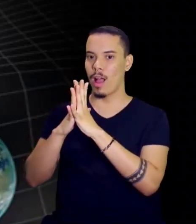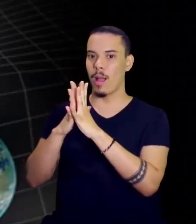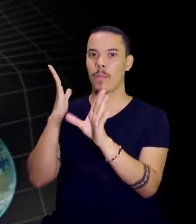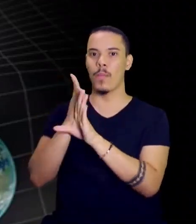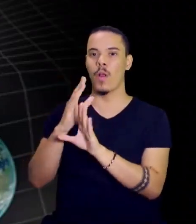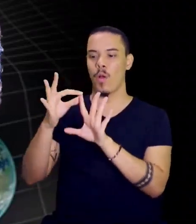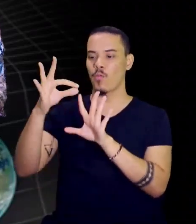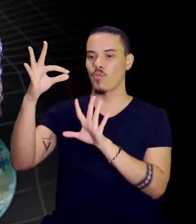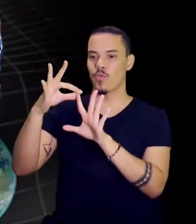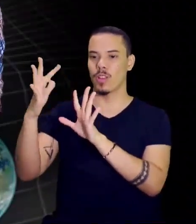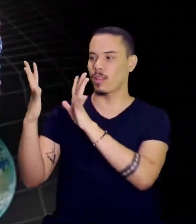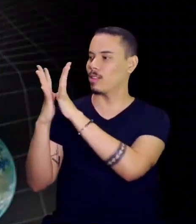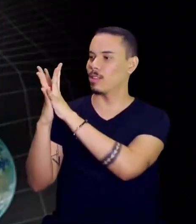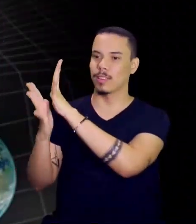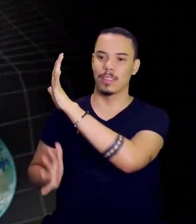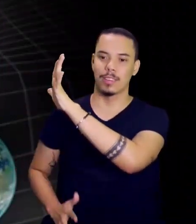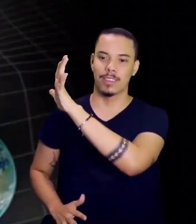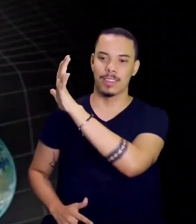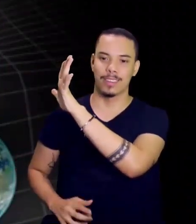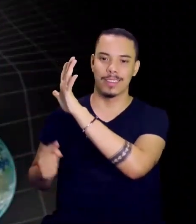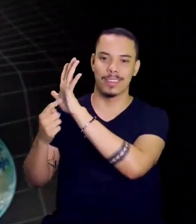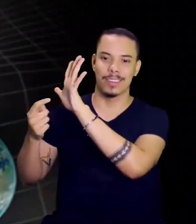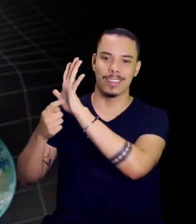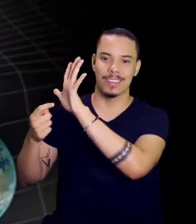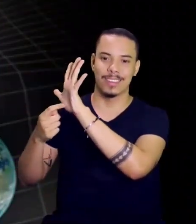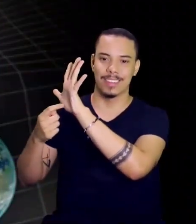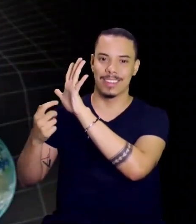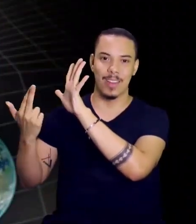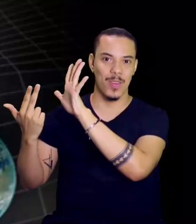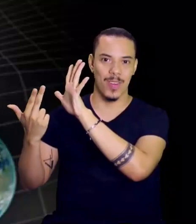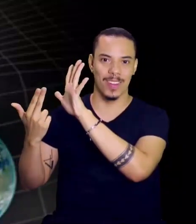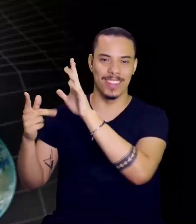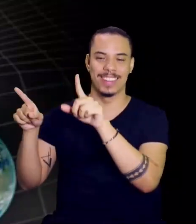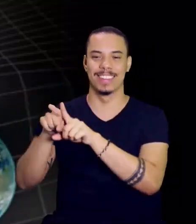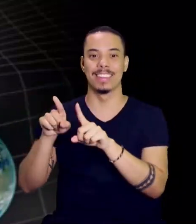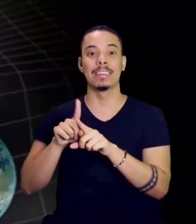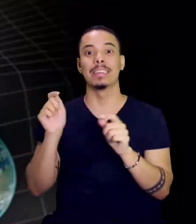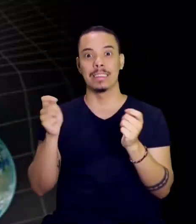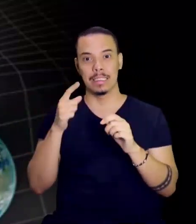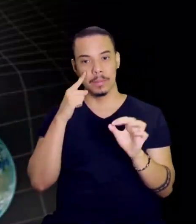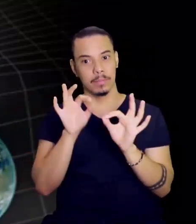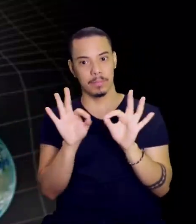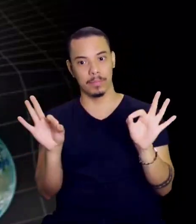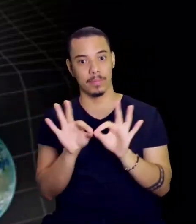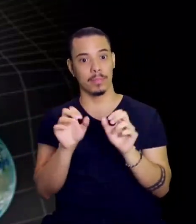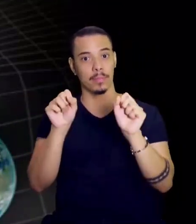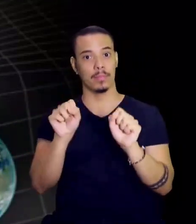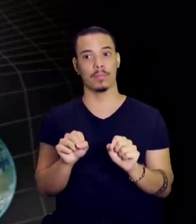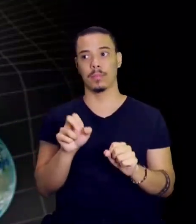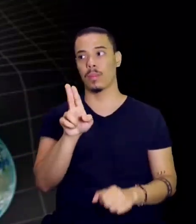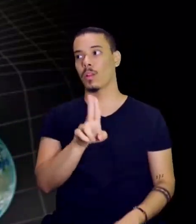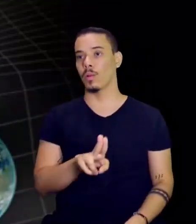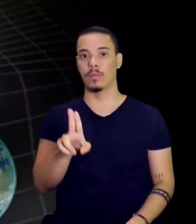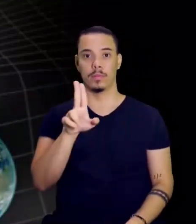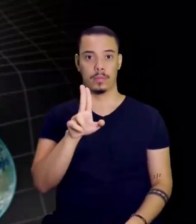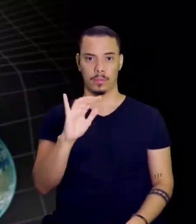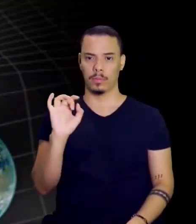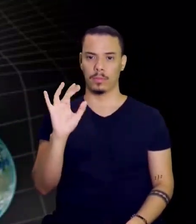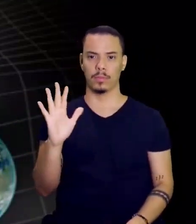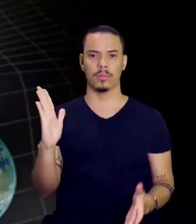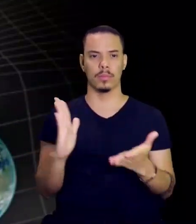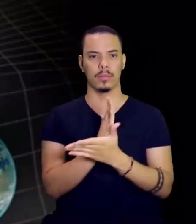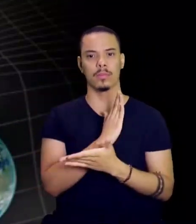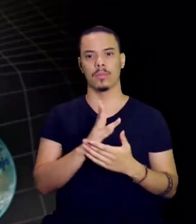professor. Mas viu? Então, essas medidas vocês podem usar muito. A gente colocou algumas só para lembrar. Né? Placa